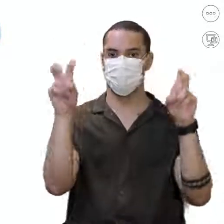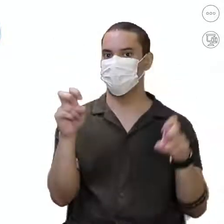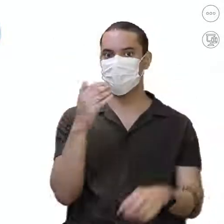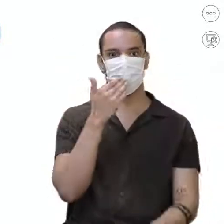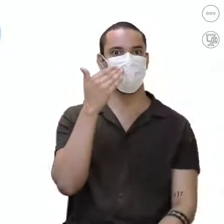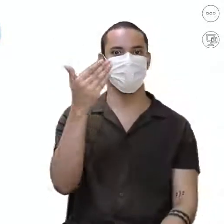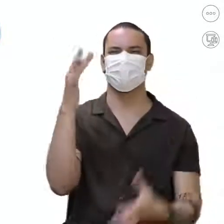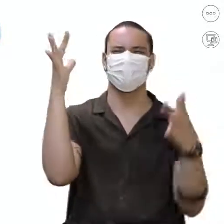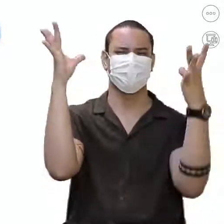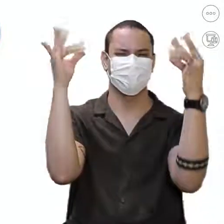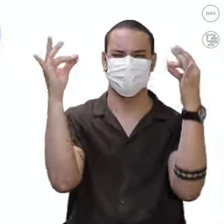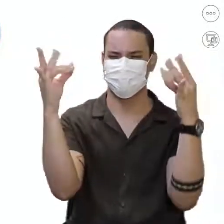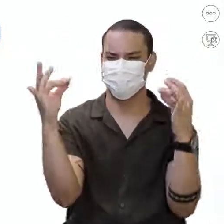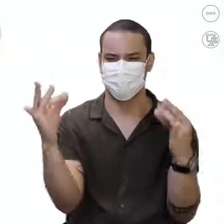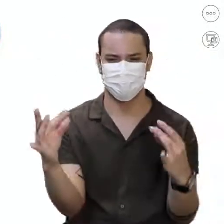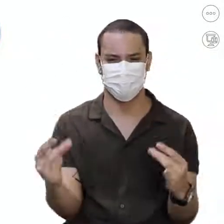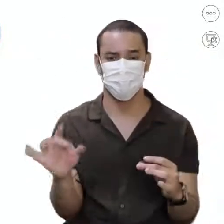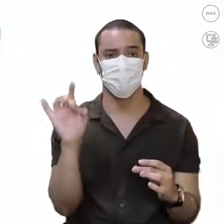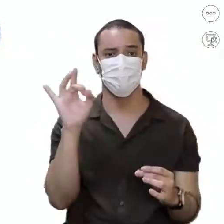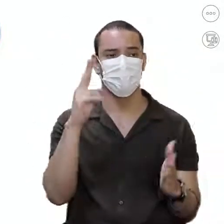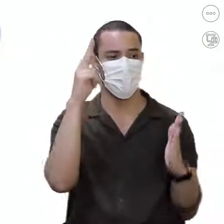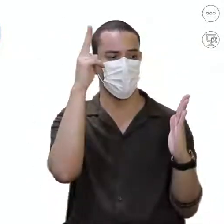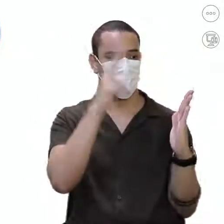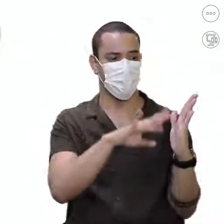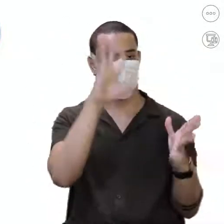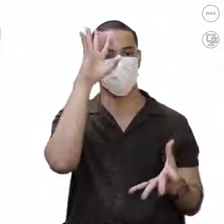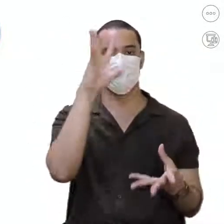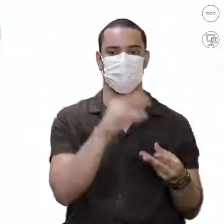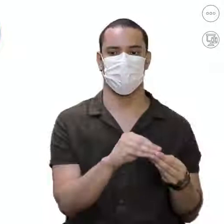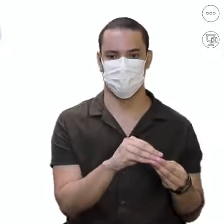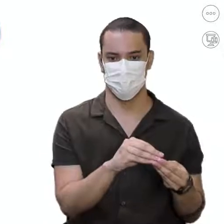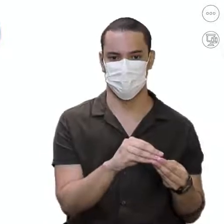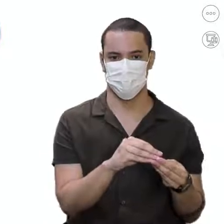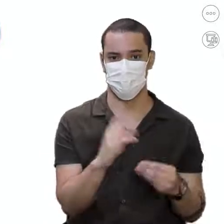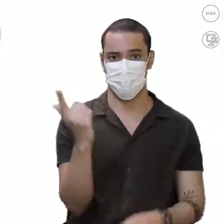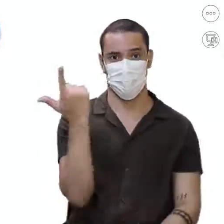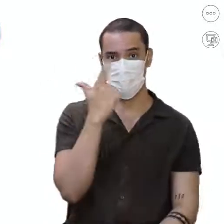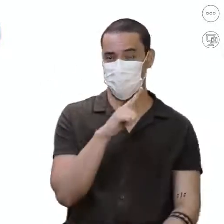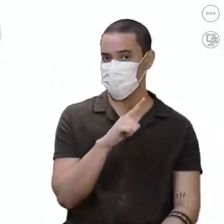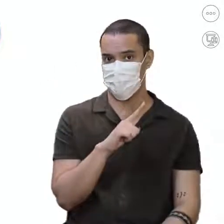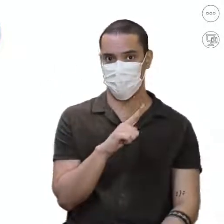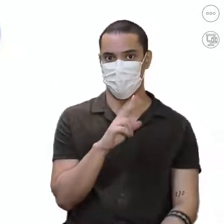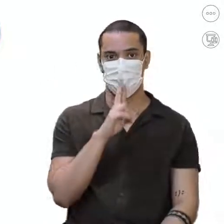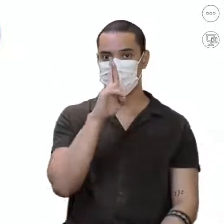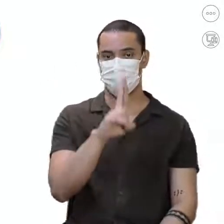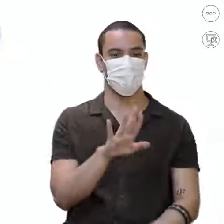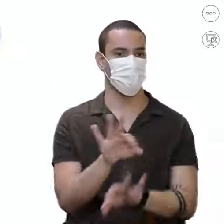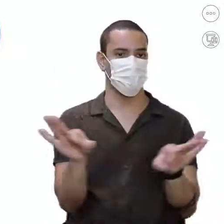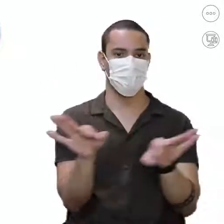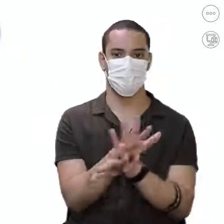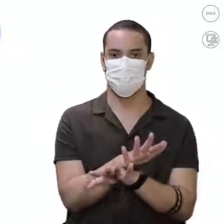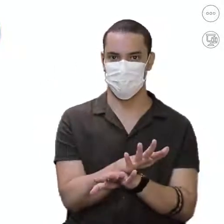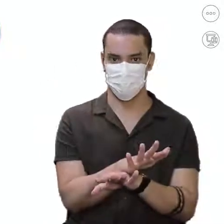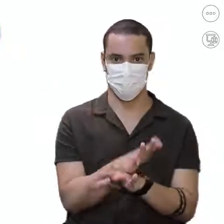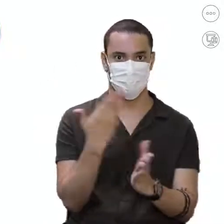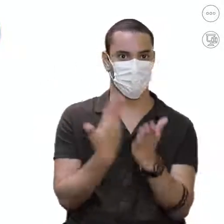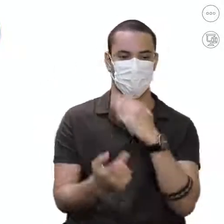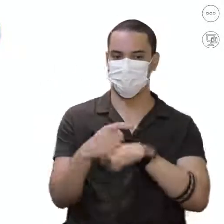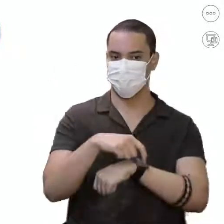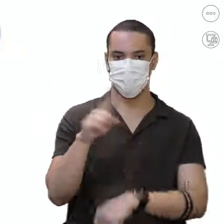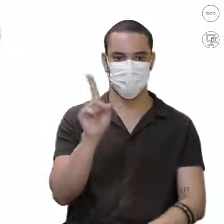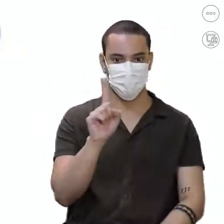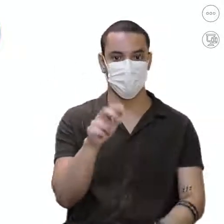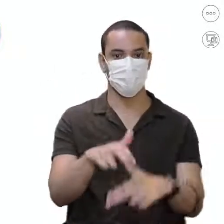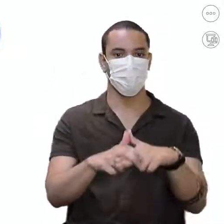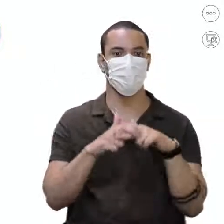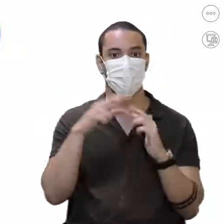pede exatamente algo específico e basta você fazer a técnica do skimming que você já consegue a resposta que você quer. Então, ela é